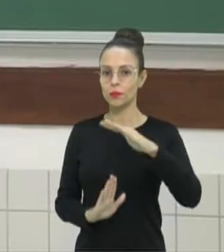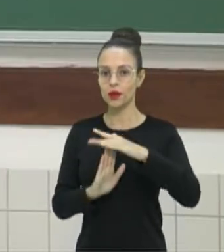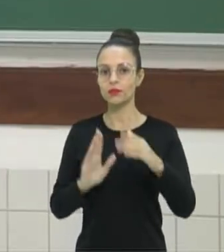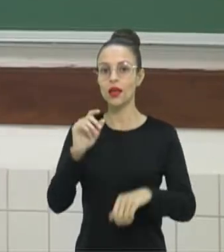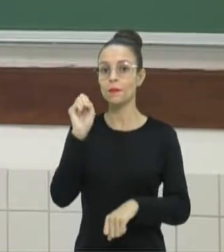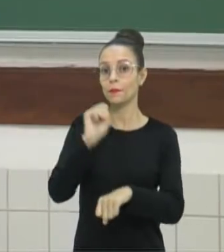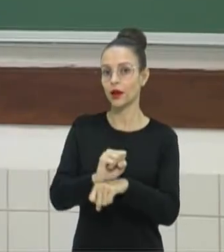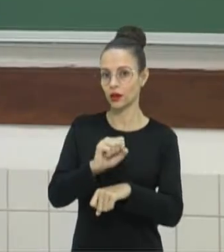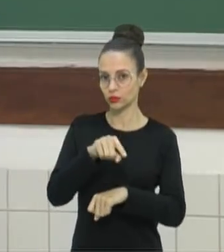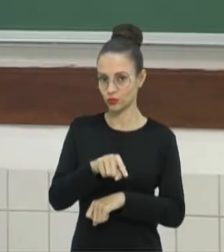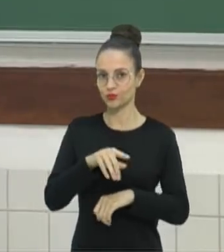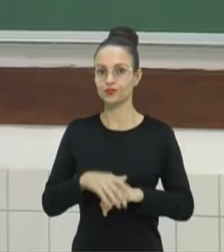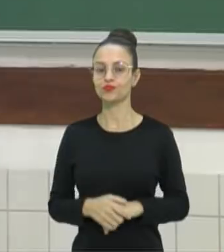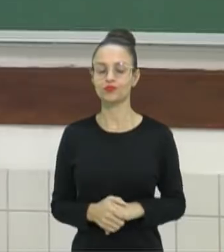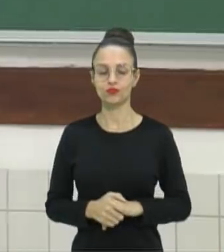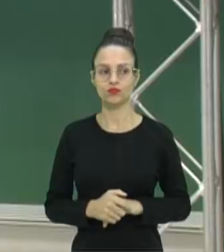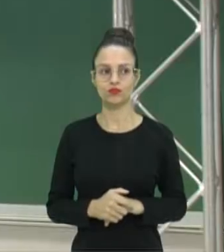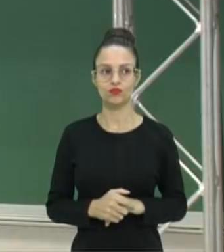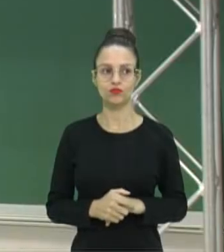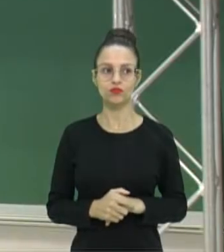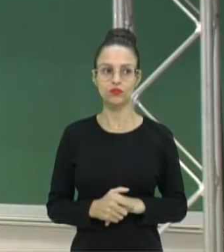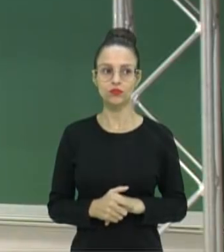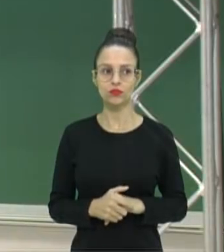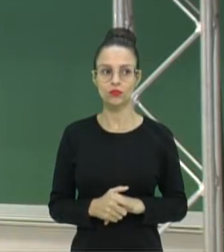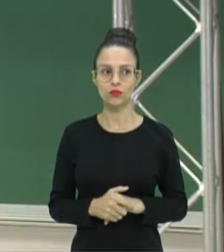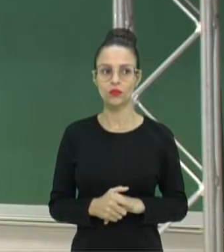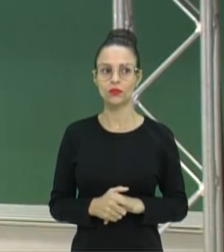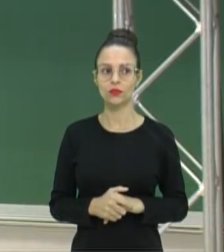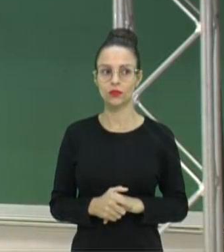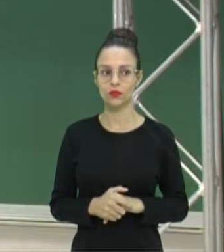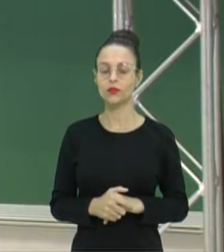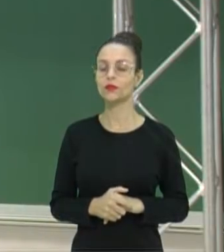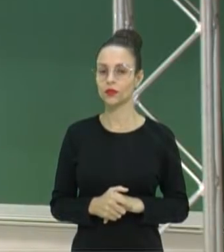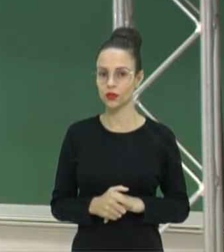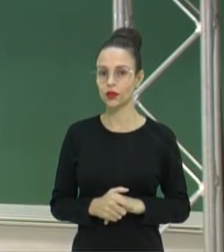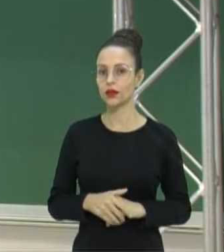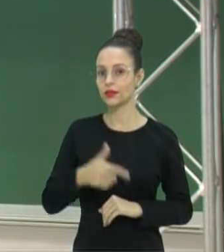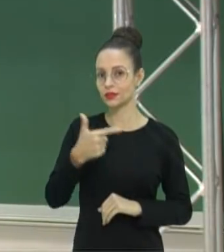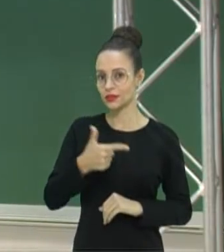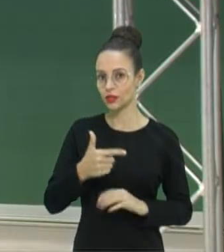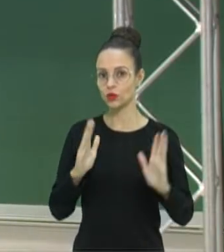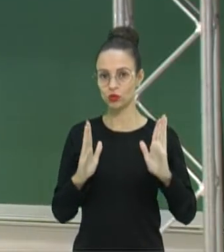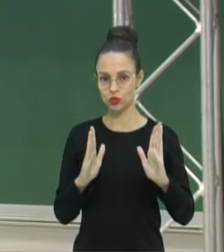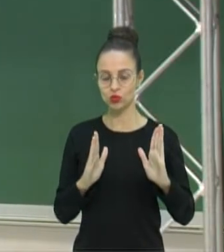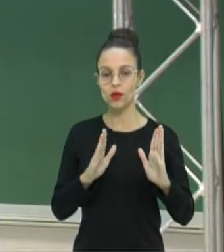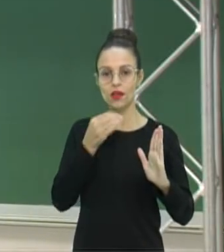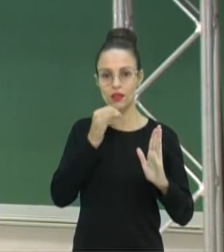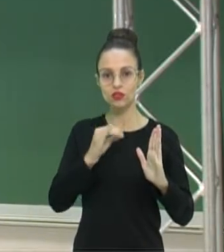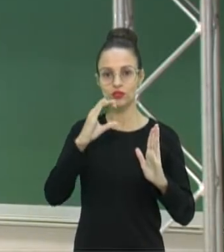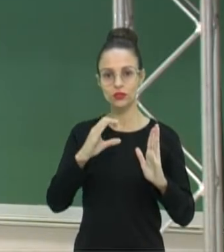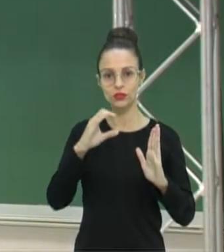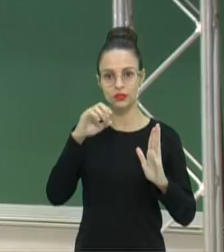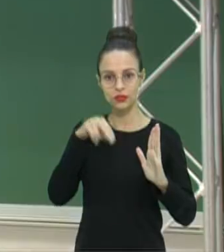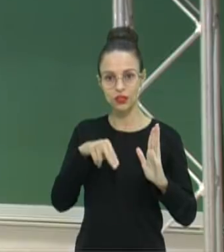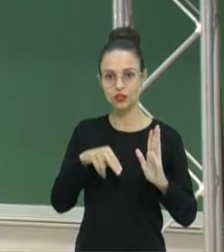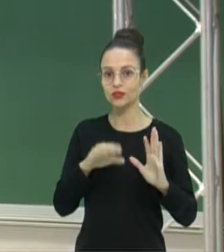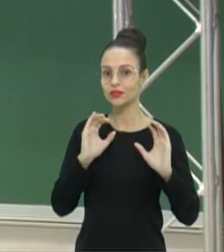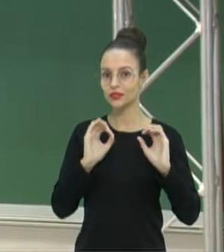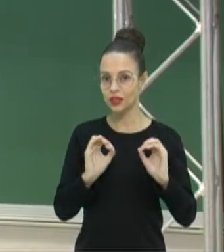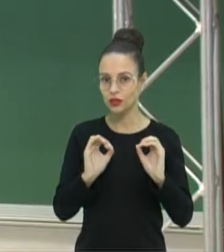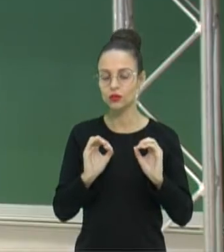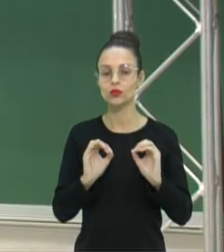para, certo? Ou seja, no segundo momento, a energia cinética vai ser zero. Ou seja, a